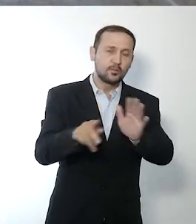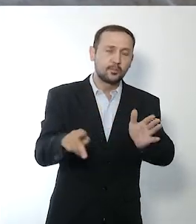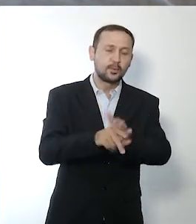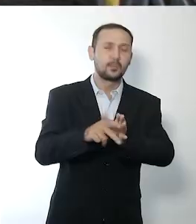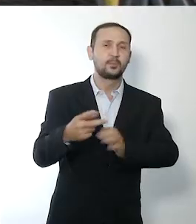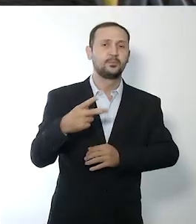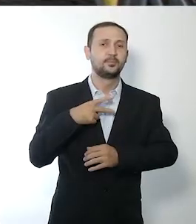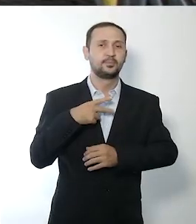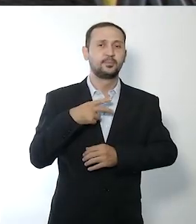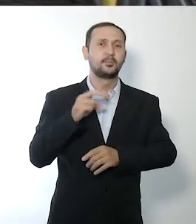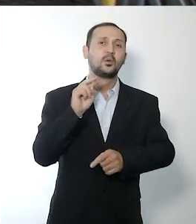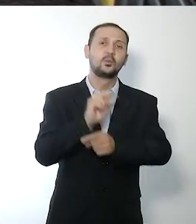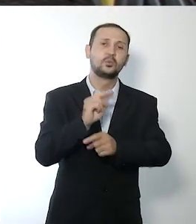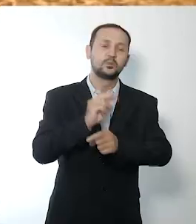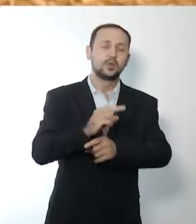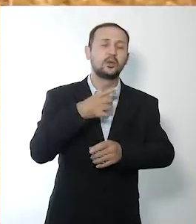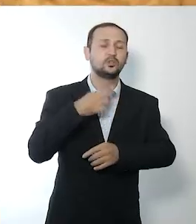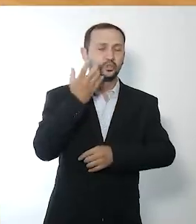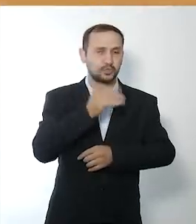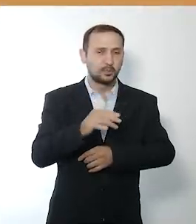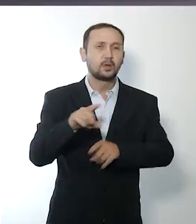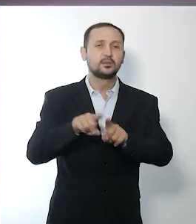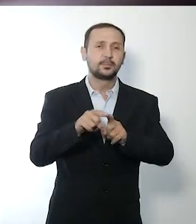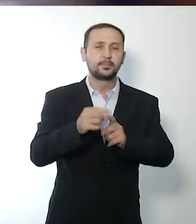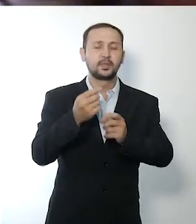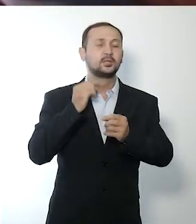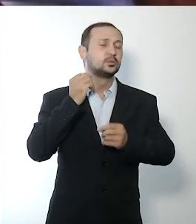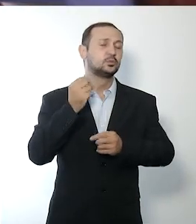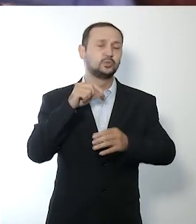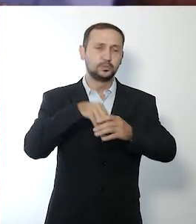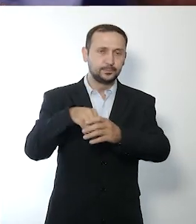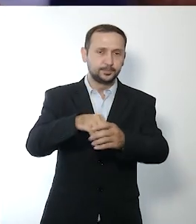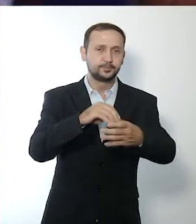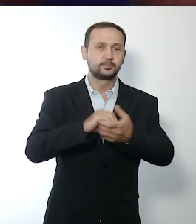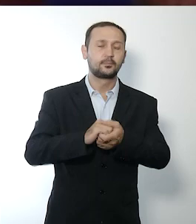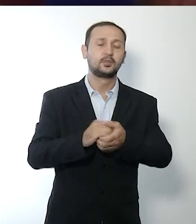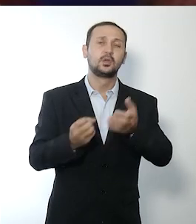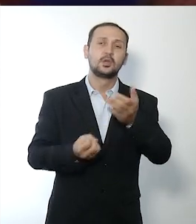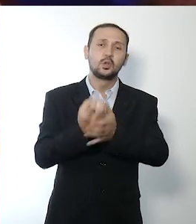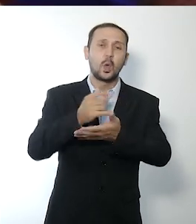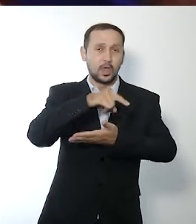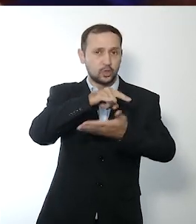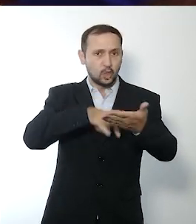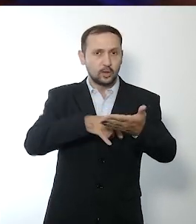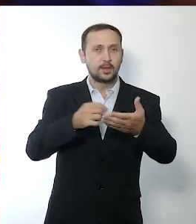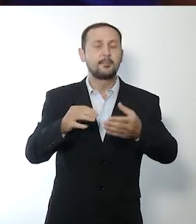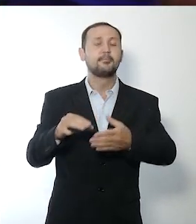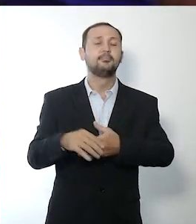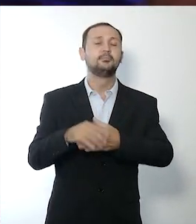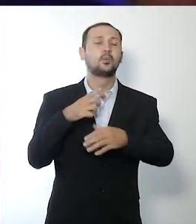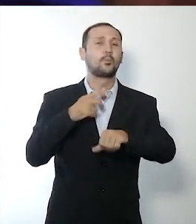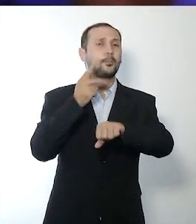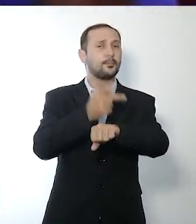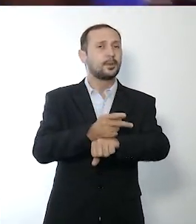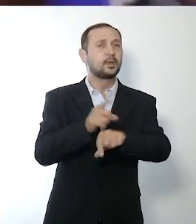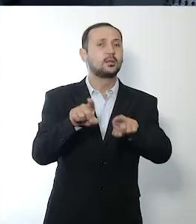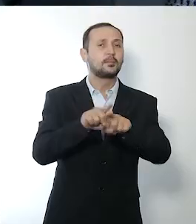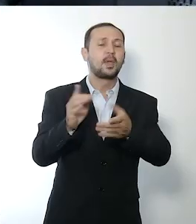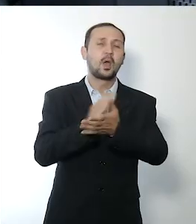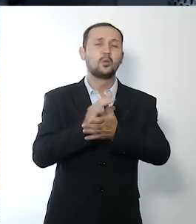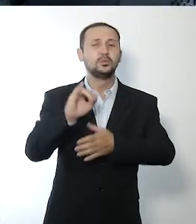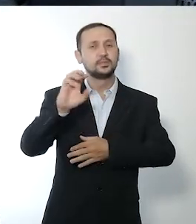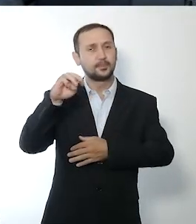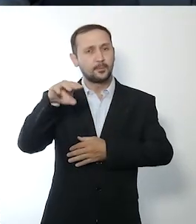complementar privado de sanidade animal e vegetal. Além de criar a nota premiada e garantir anistia a dívidas pequenas